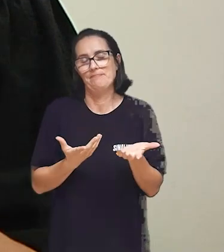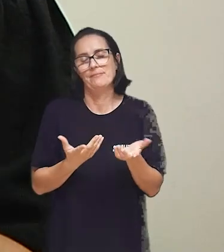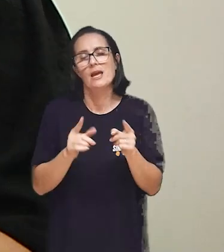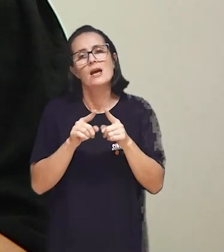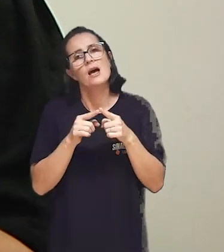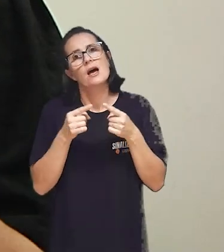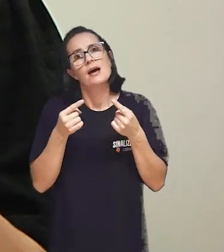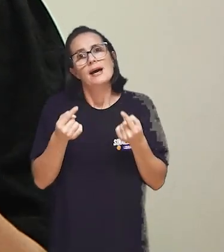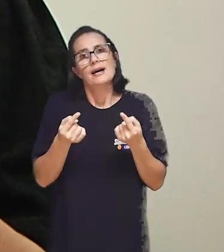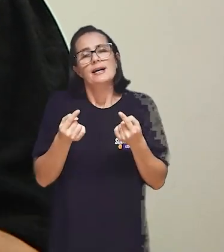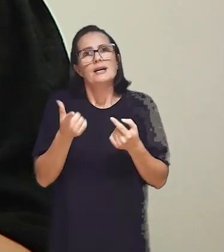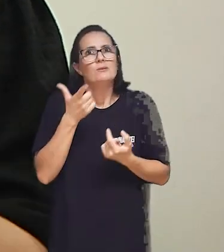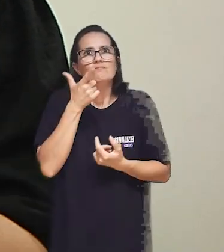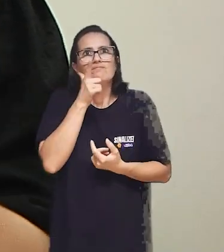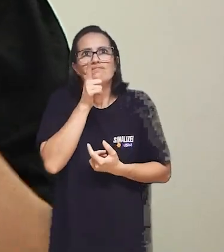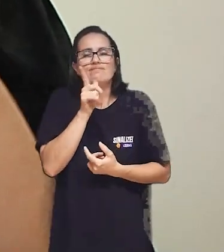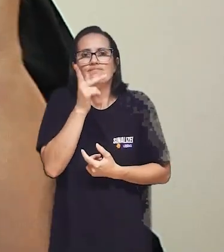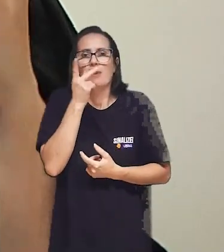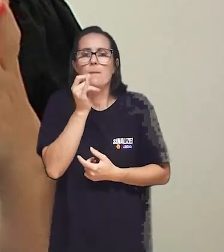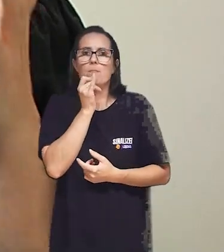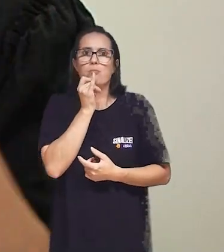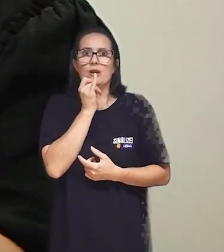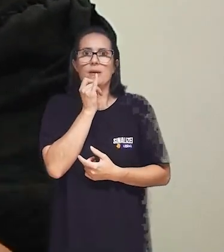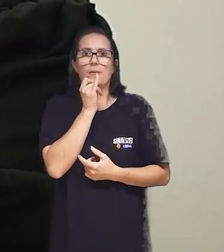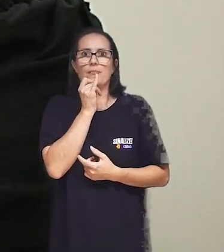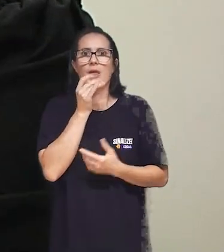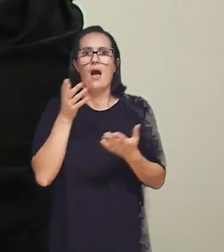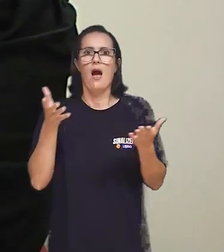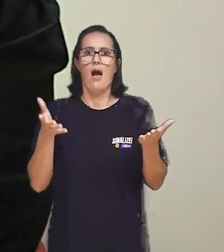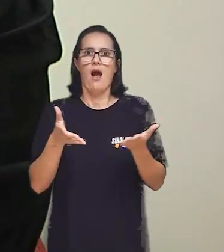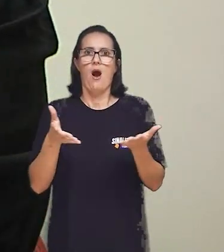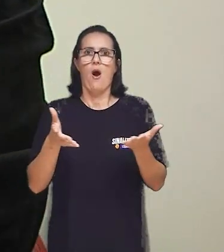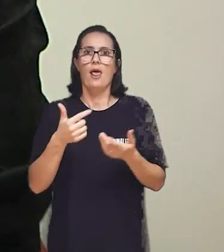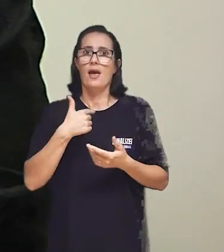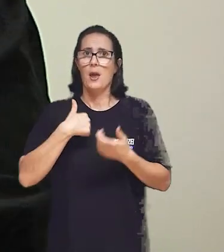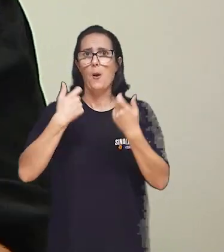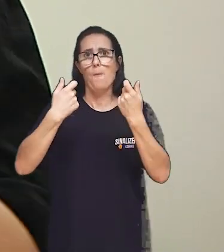a gente não consegue dizer assim, neste momento eu preciso